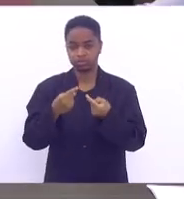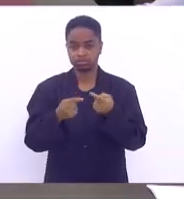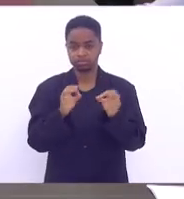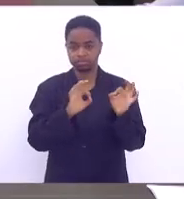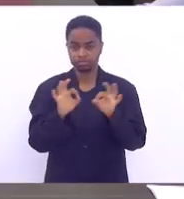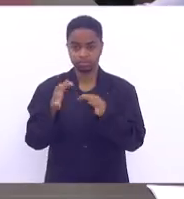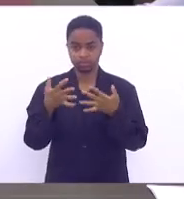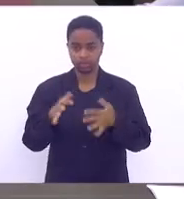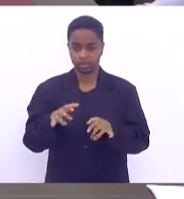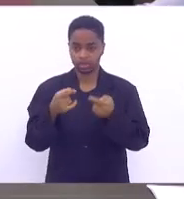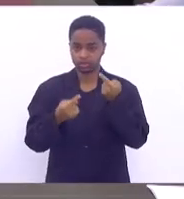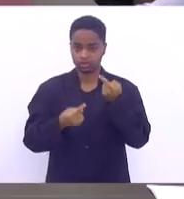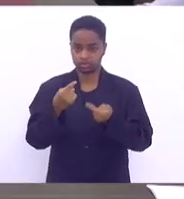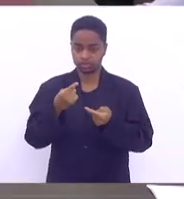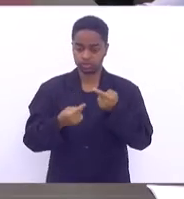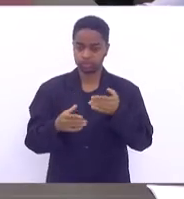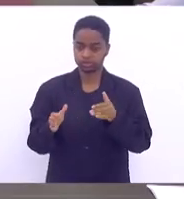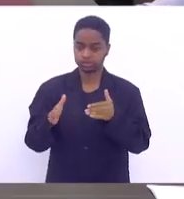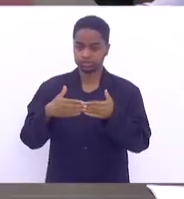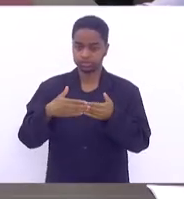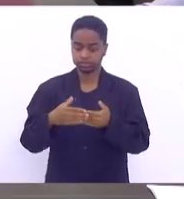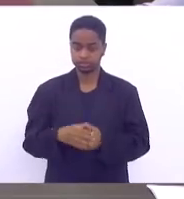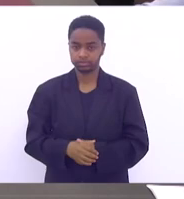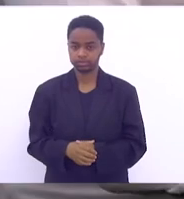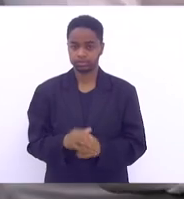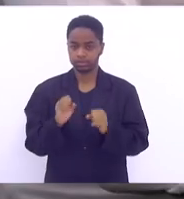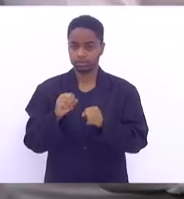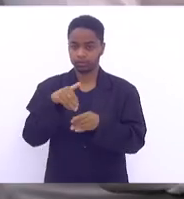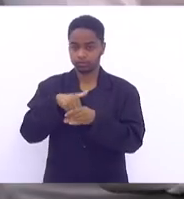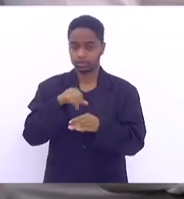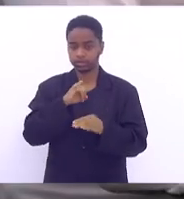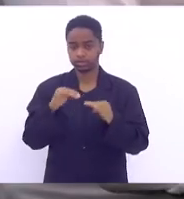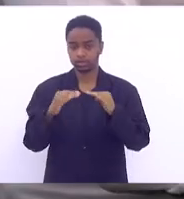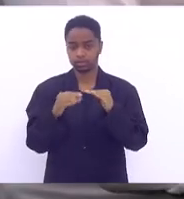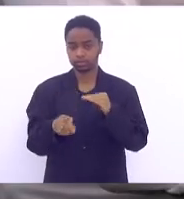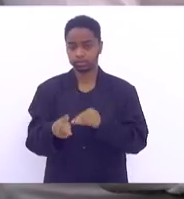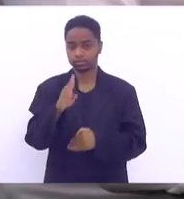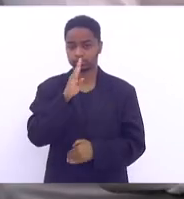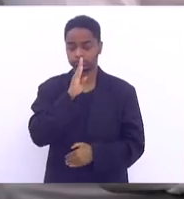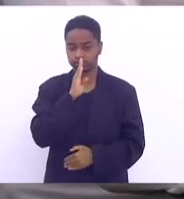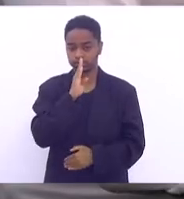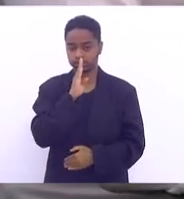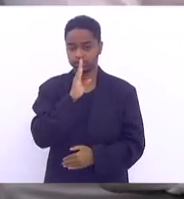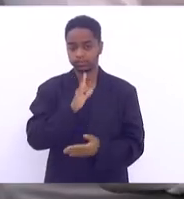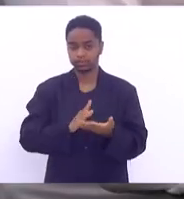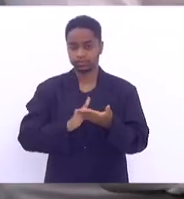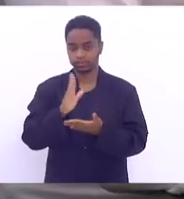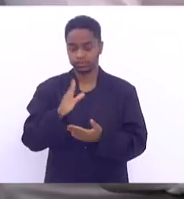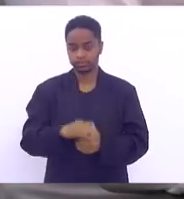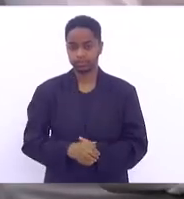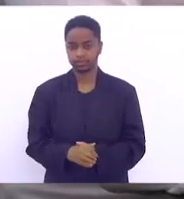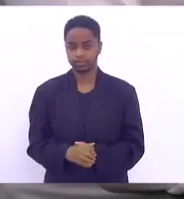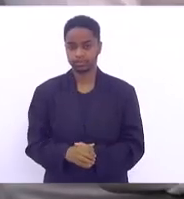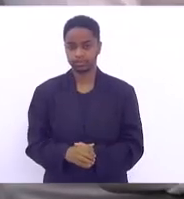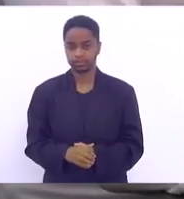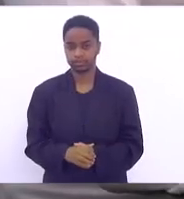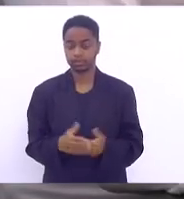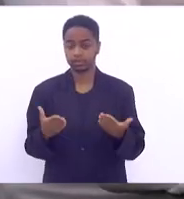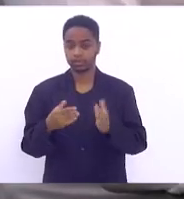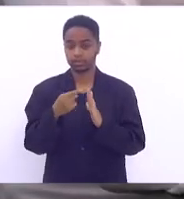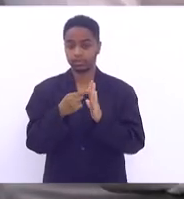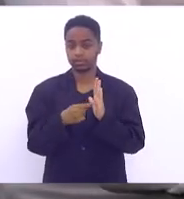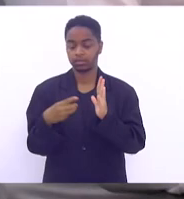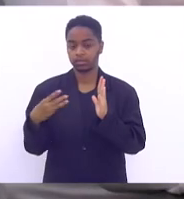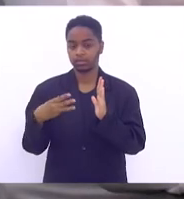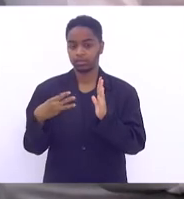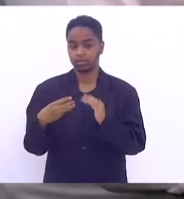Não havendo quem queira discutir, encerrada a discussão, em votação, os senhores que aprovam, permaneçam como estão, aprovado. Passo ao item 3 da